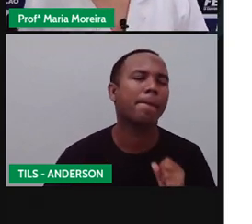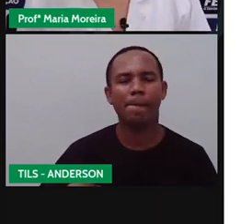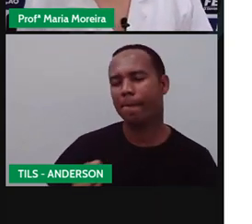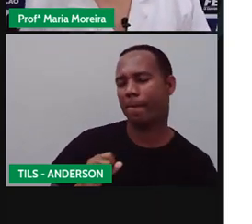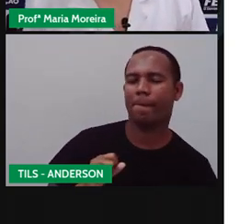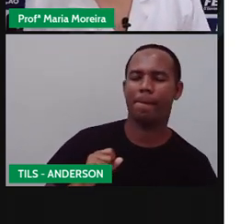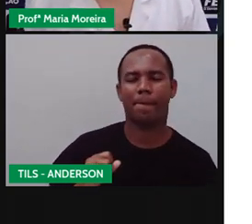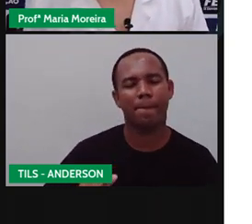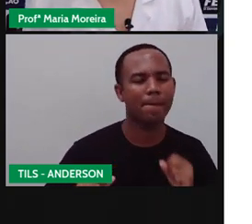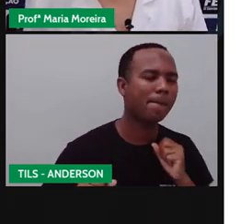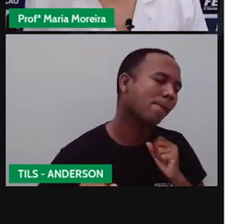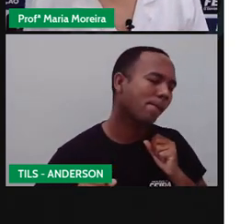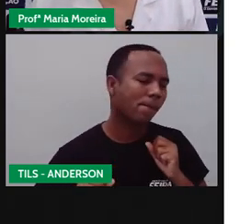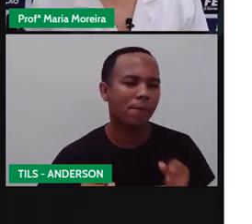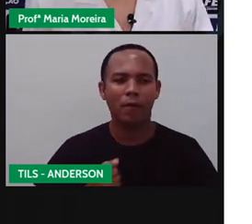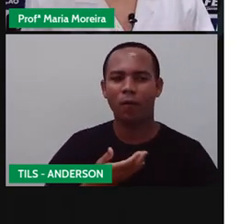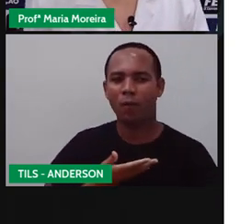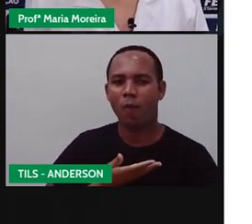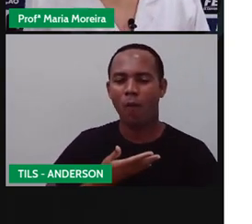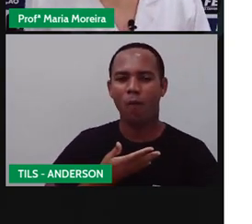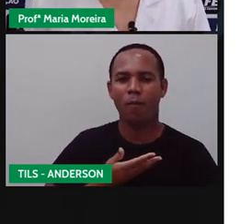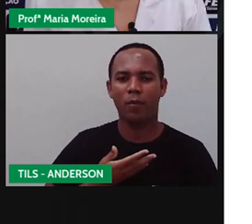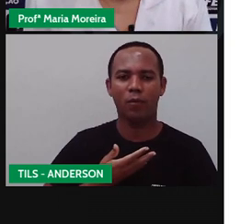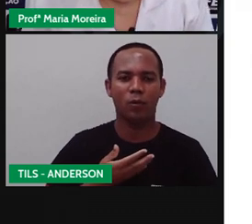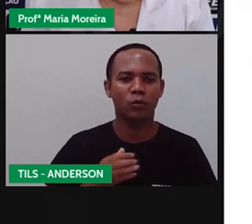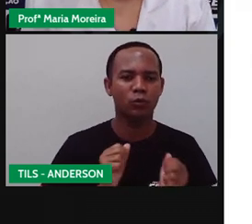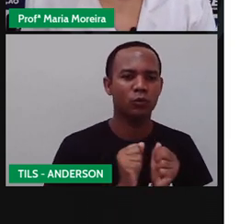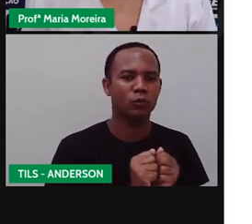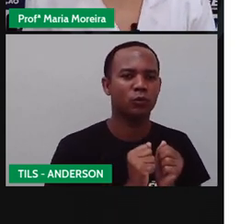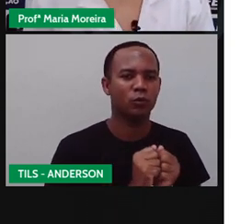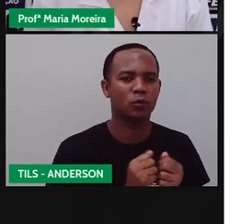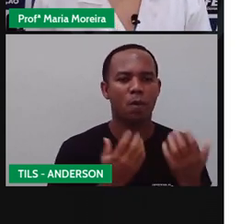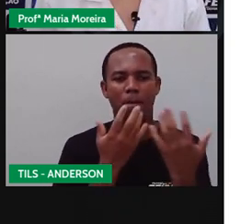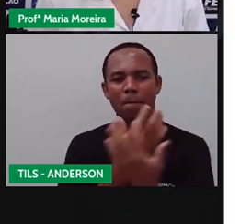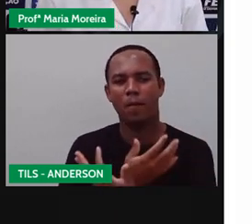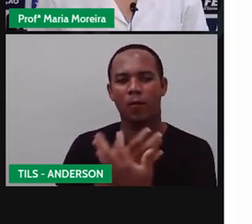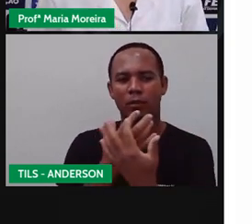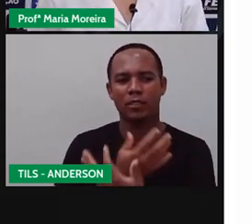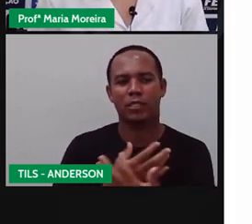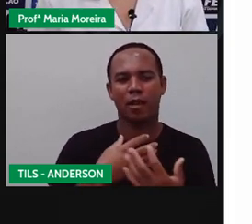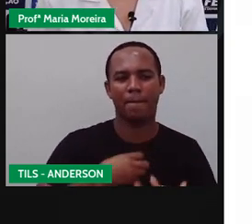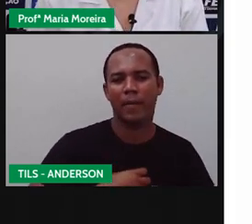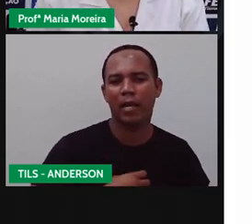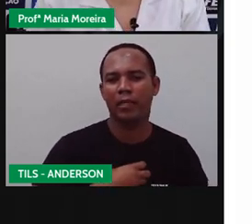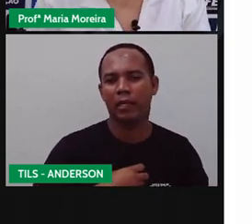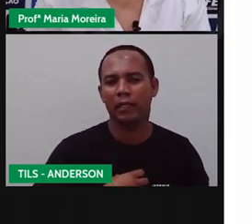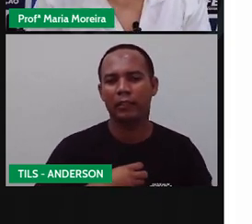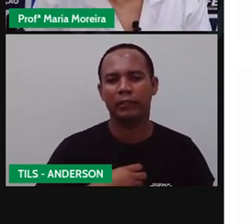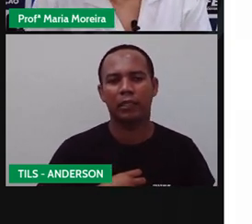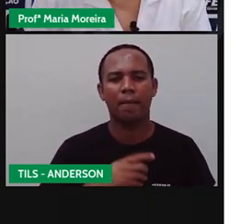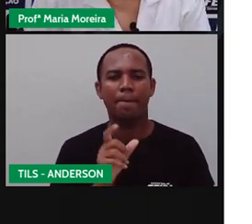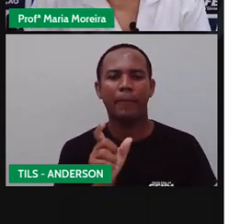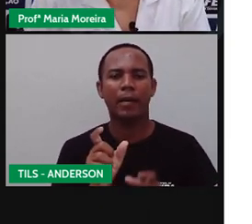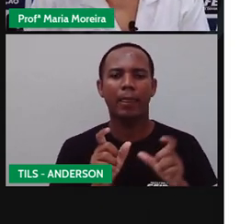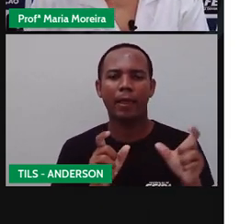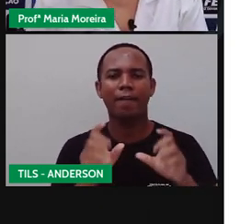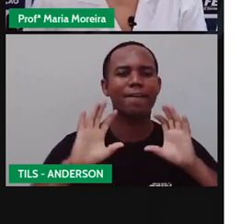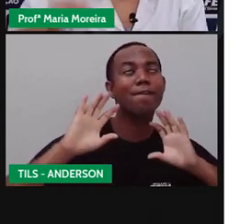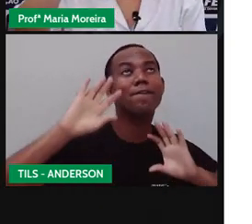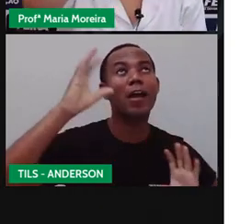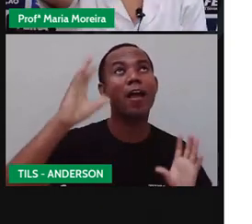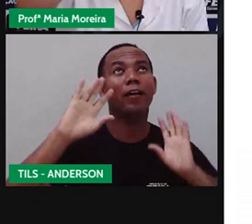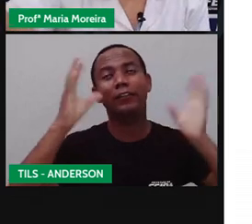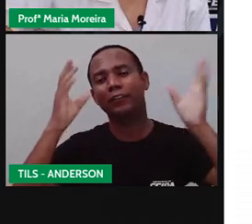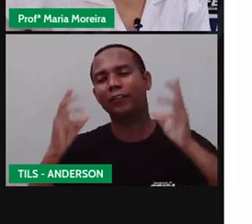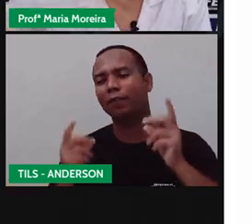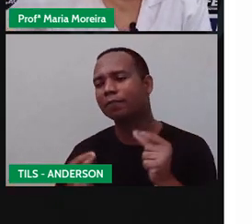né? Incorporado à música o quê? Baiana. A palavra também é empregada como sinônimo de festa, diversão ou